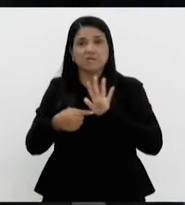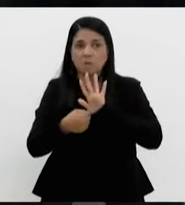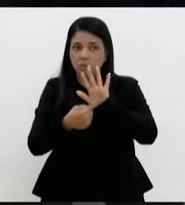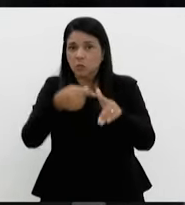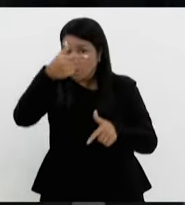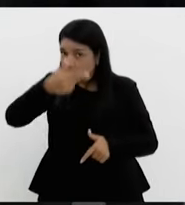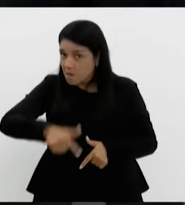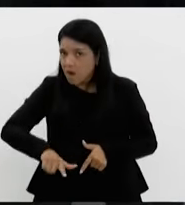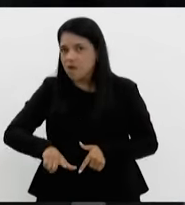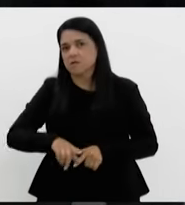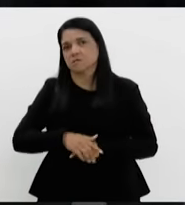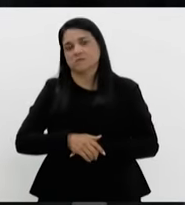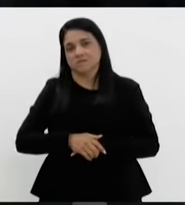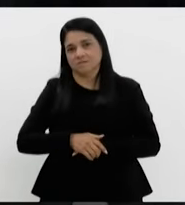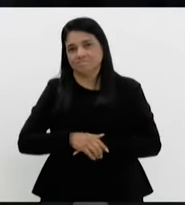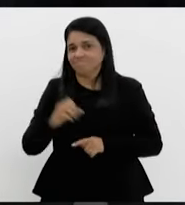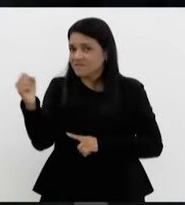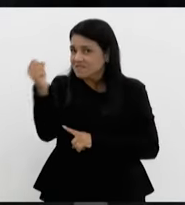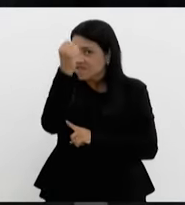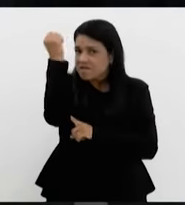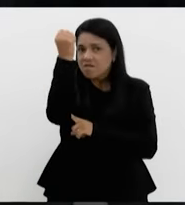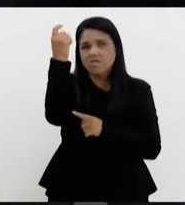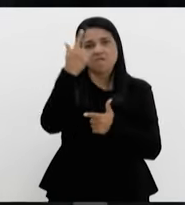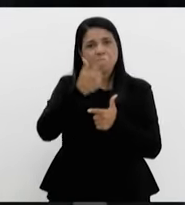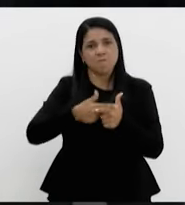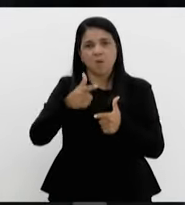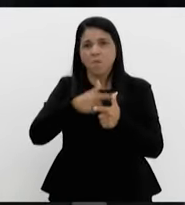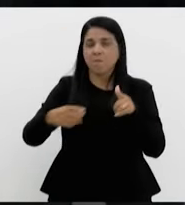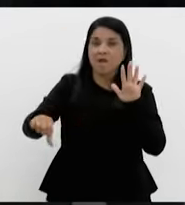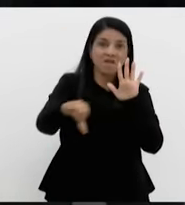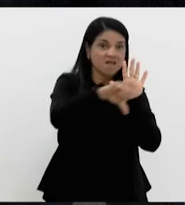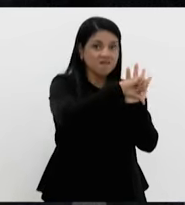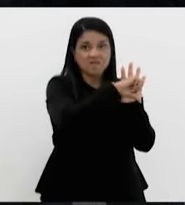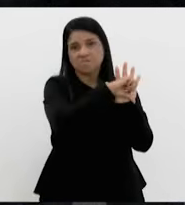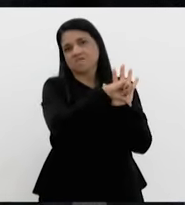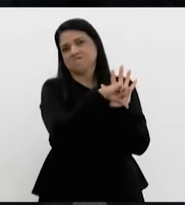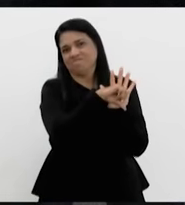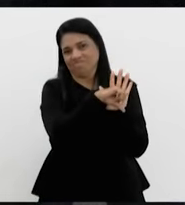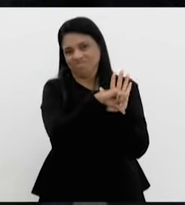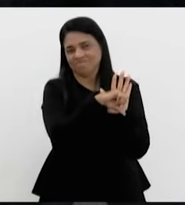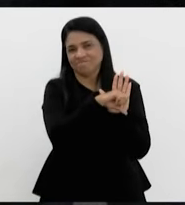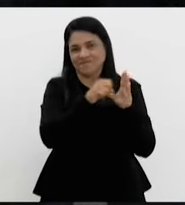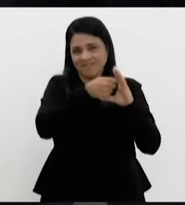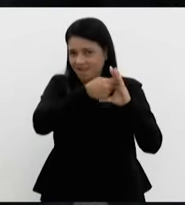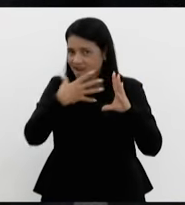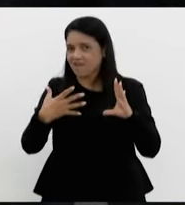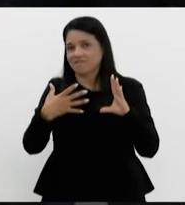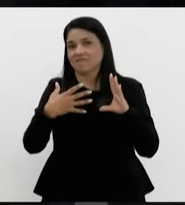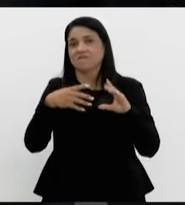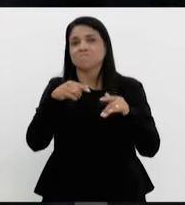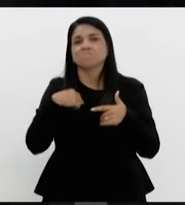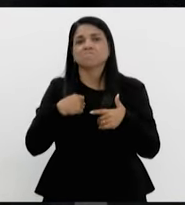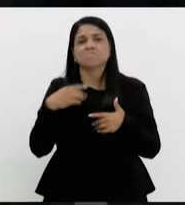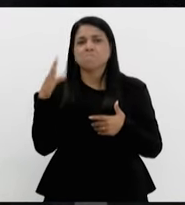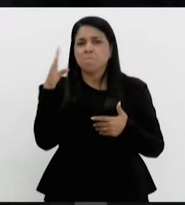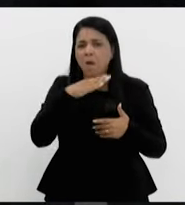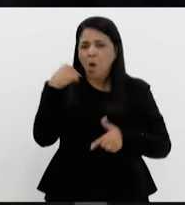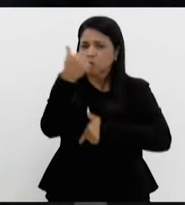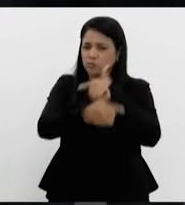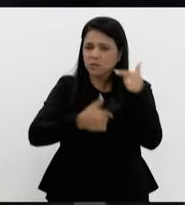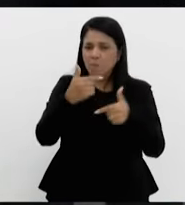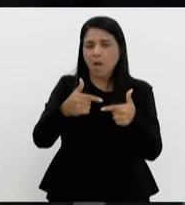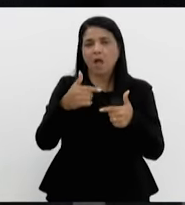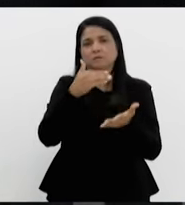um gravíssimo problema de caráter criminal de mal feitos realizados pela Secretaria de